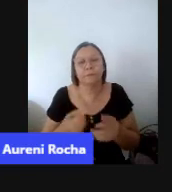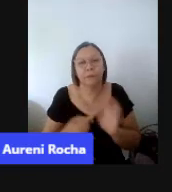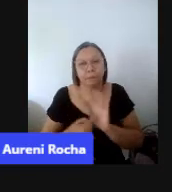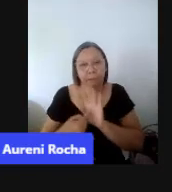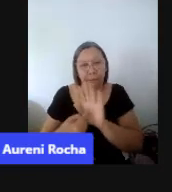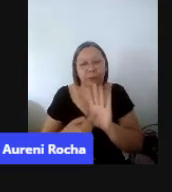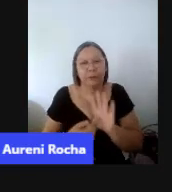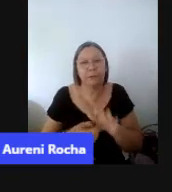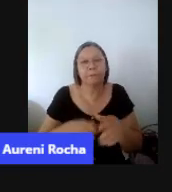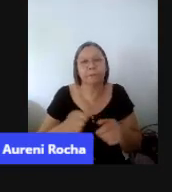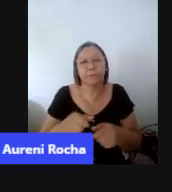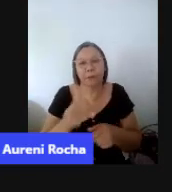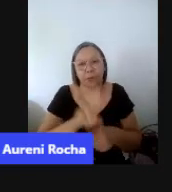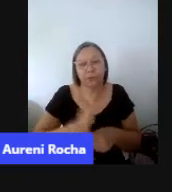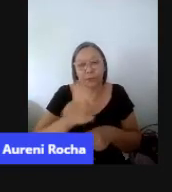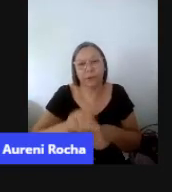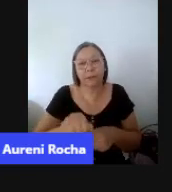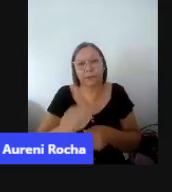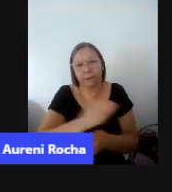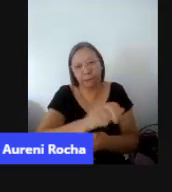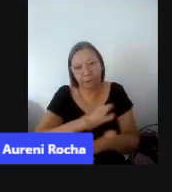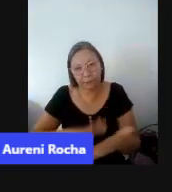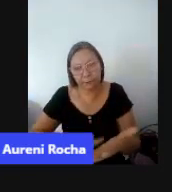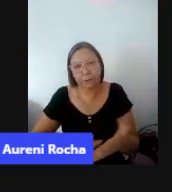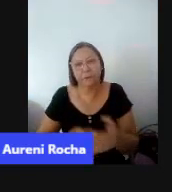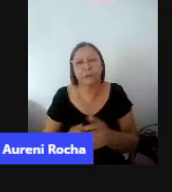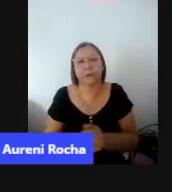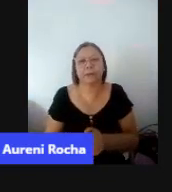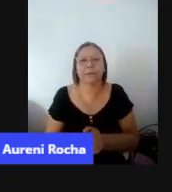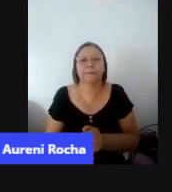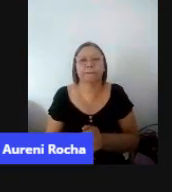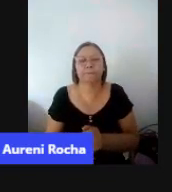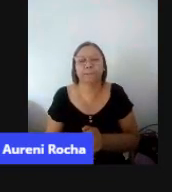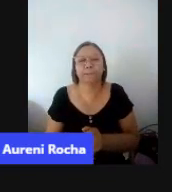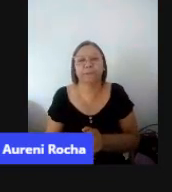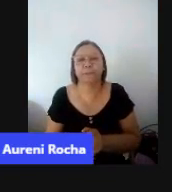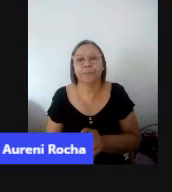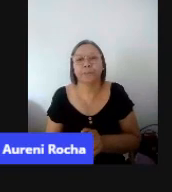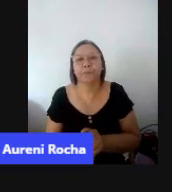atividades. Pode baixar um pouquinho.